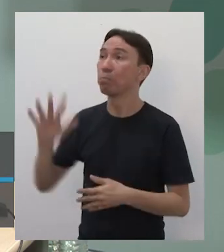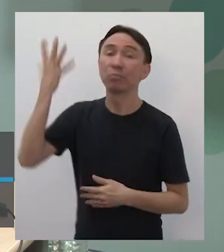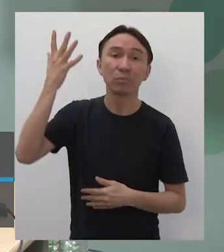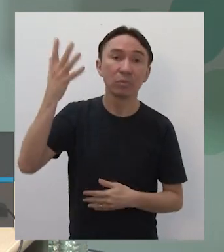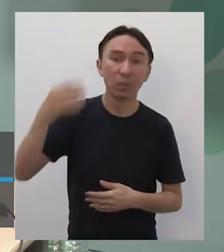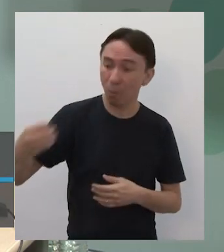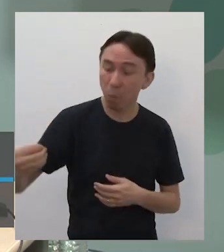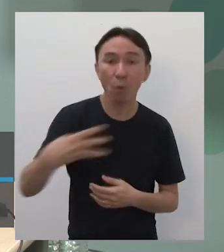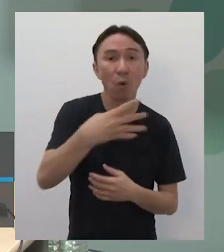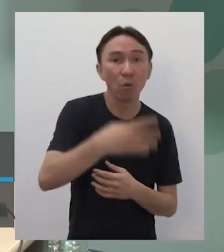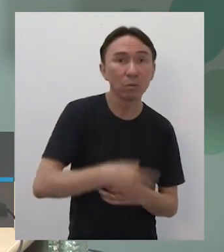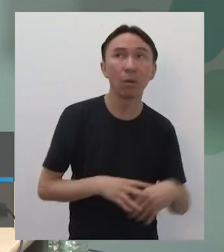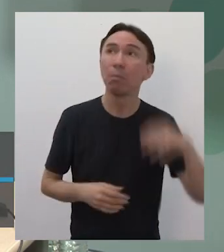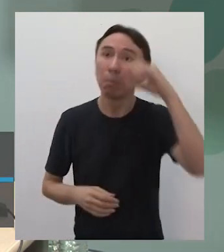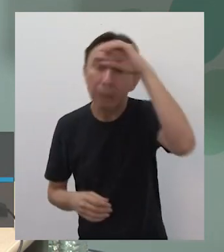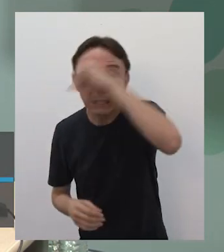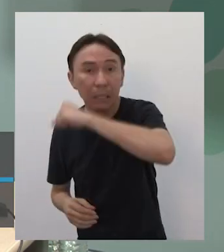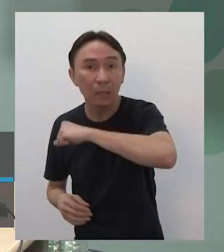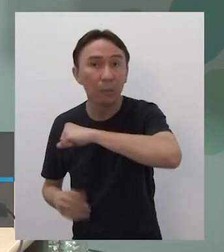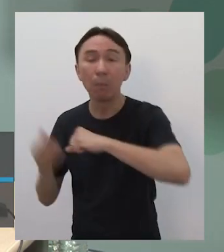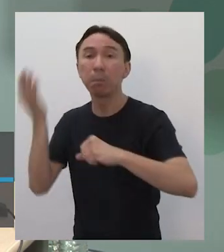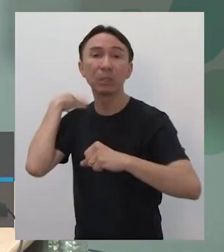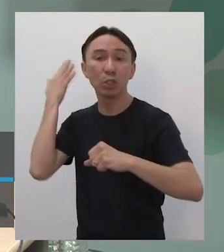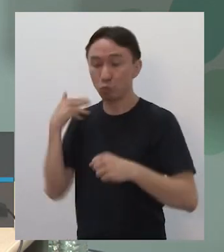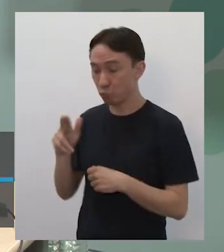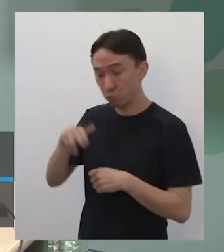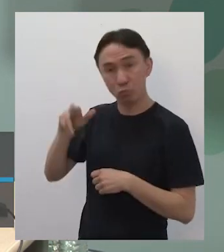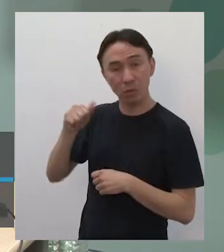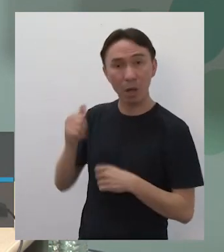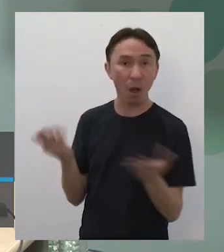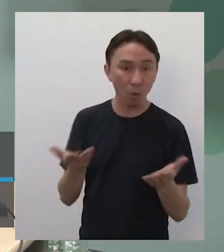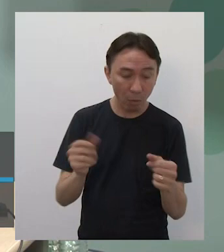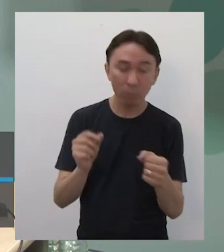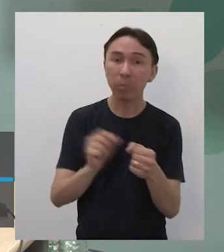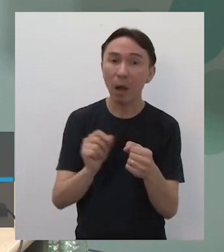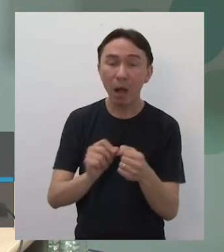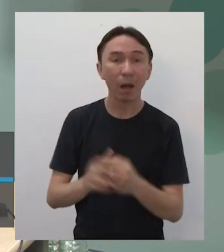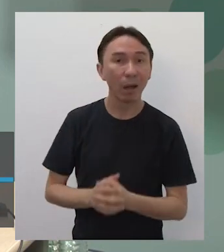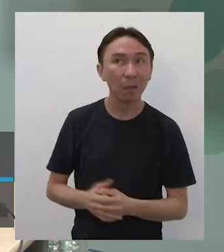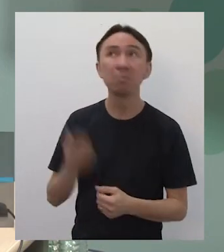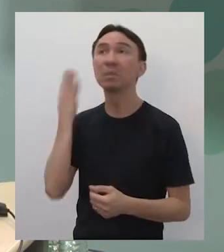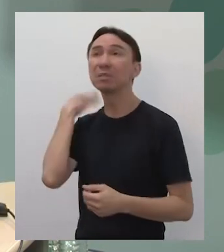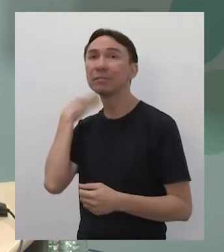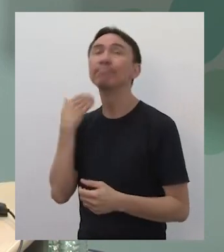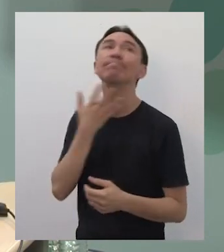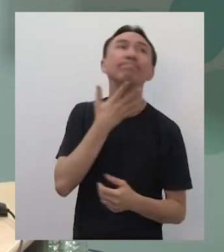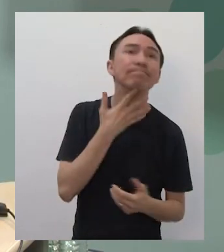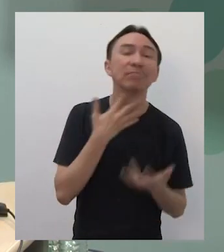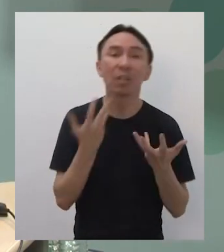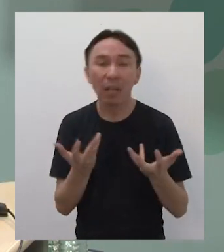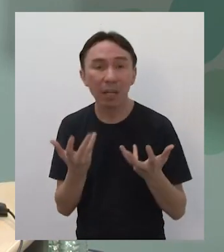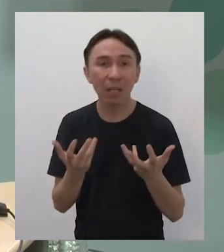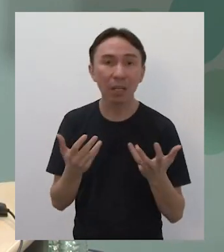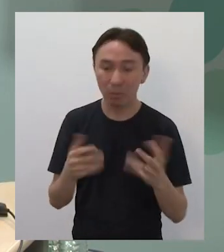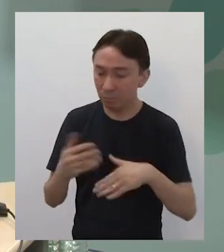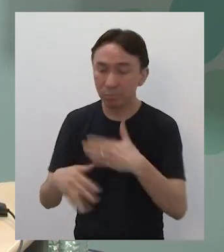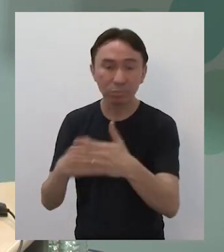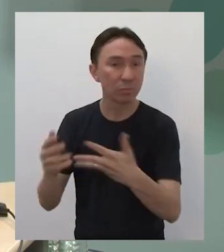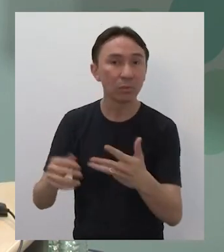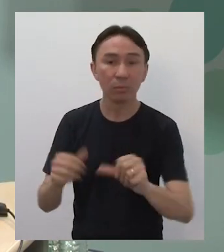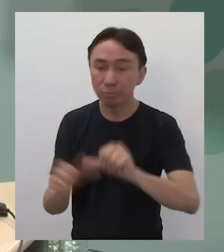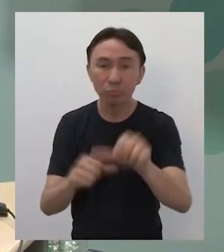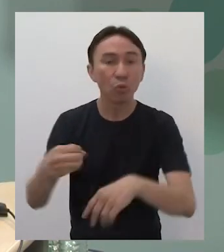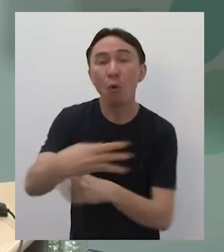que você passou a realizar alguma coisa que antes você não fazia, mas tinha aí muita vontade em fazer, né? Qual foi a sua abertura para o novo, né?